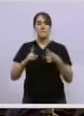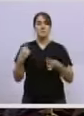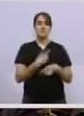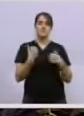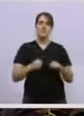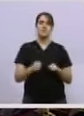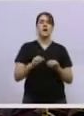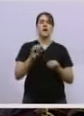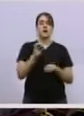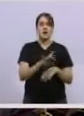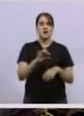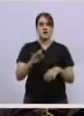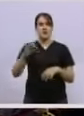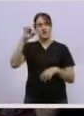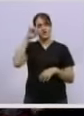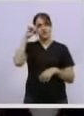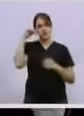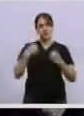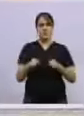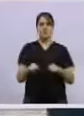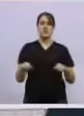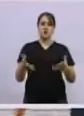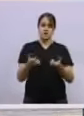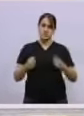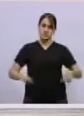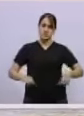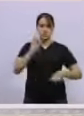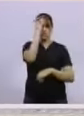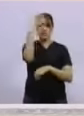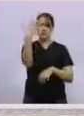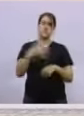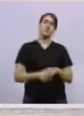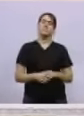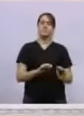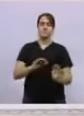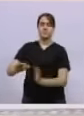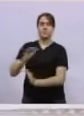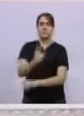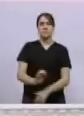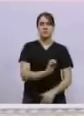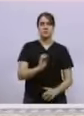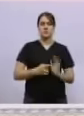porque as grandes alegrias são semeadas assim. O Evangelho nos mostra com muita sabedoria, minha gente.